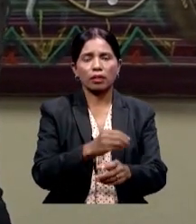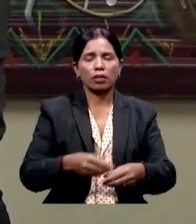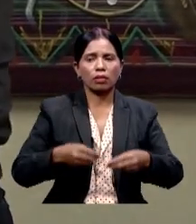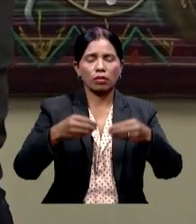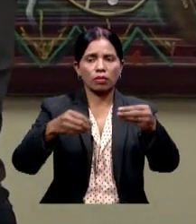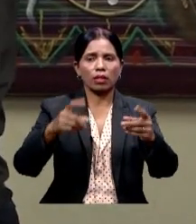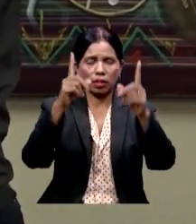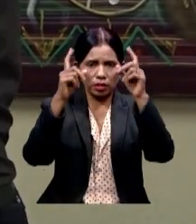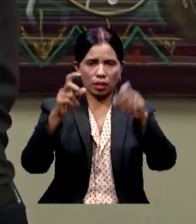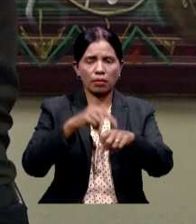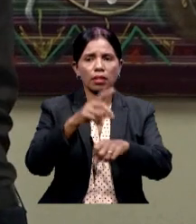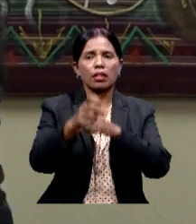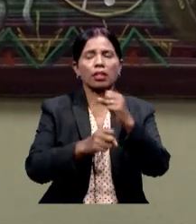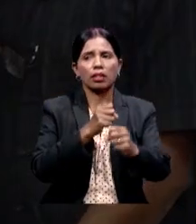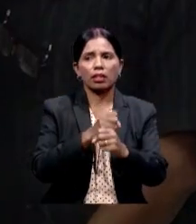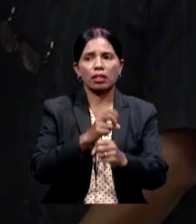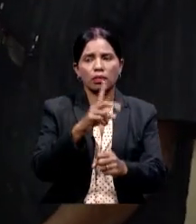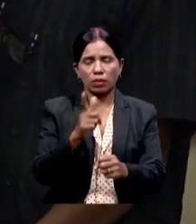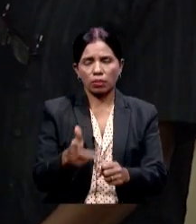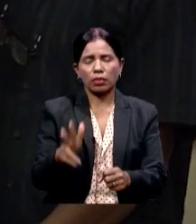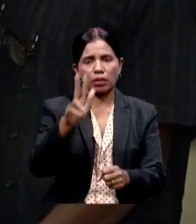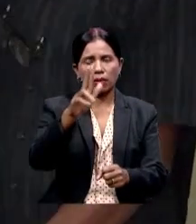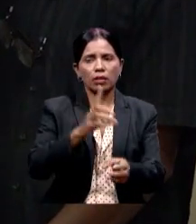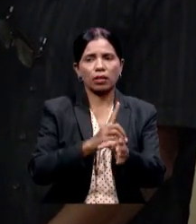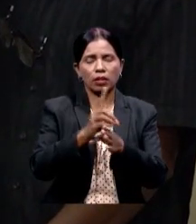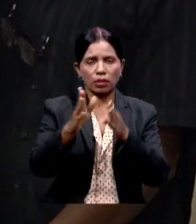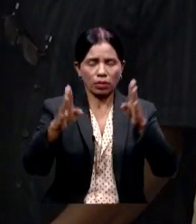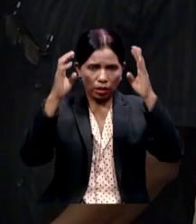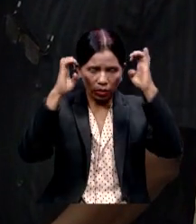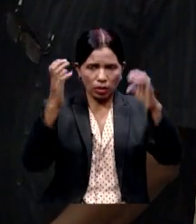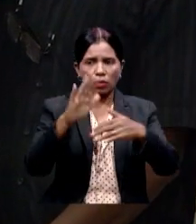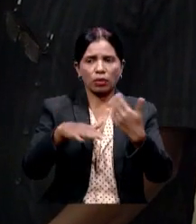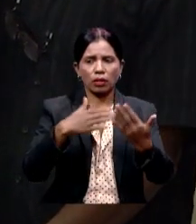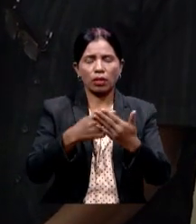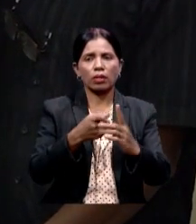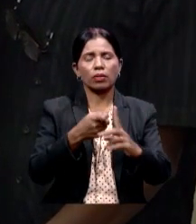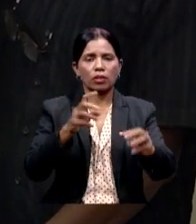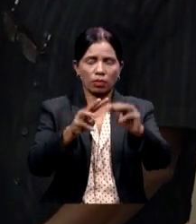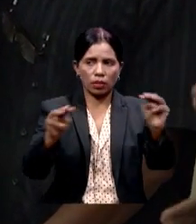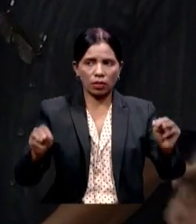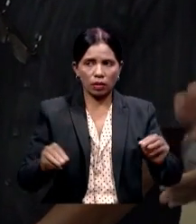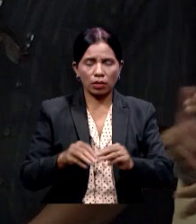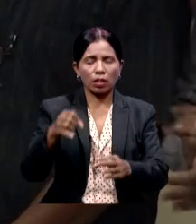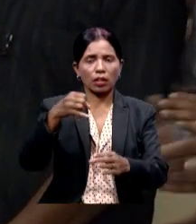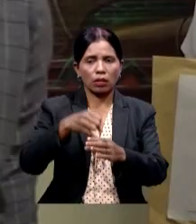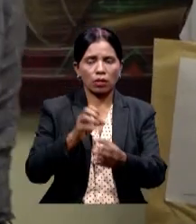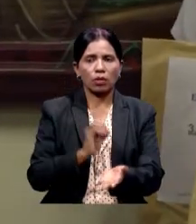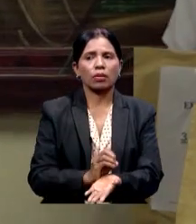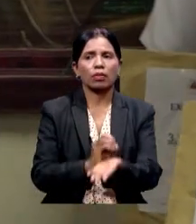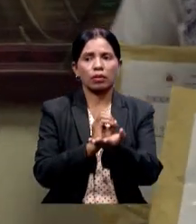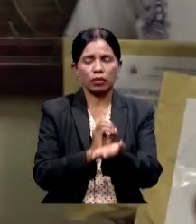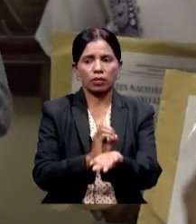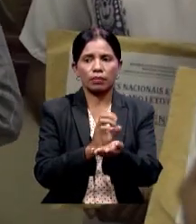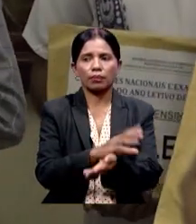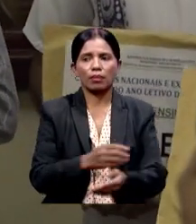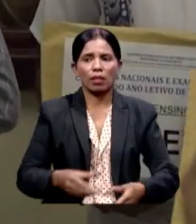Exame Nacional Tinenri Unruor Unulu Recintolu, mas diretor de Educação Cira, Husi, cada município, incluirá OA. E âmbito